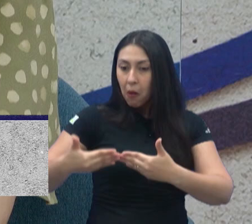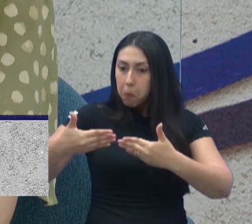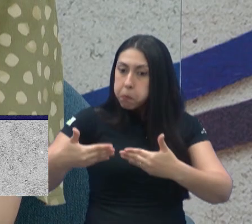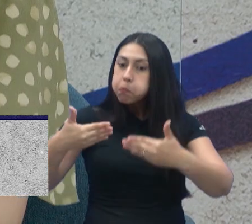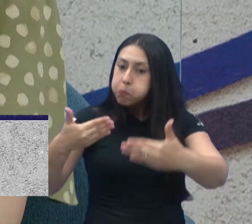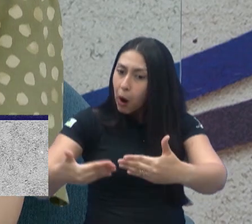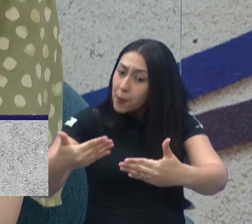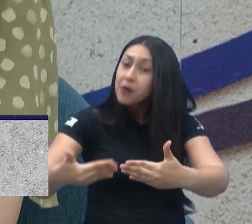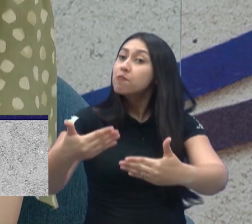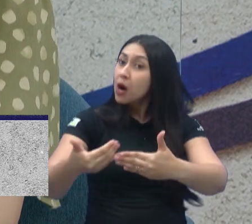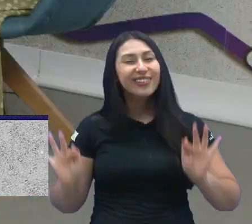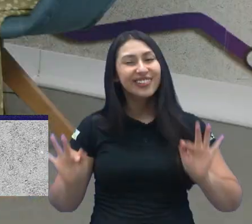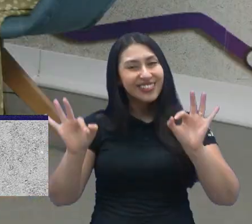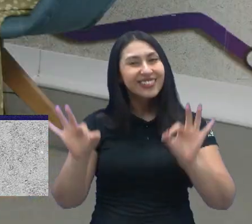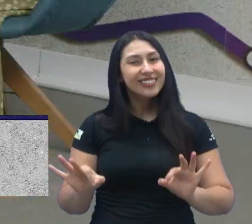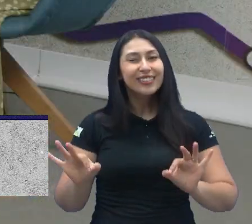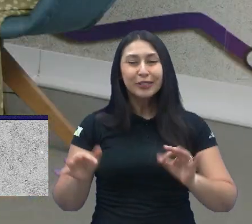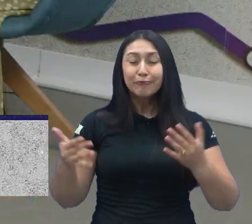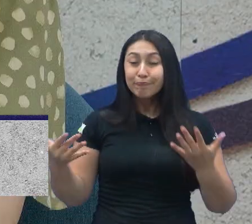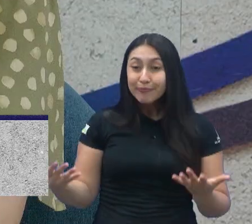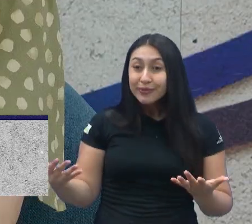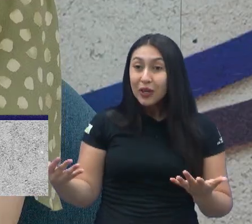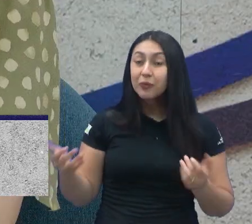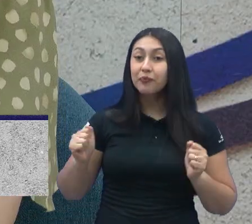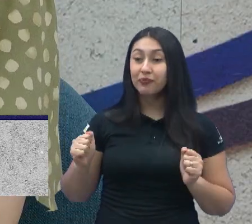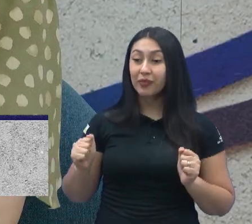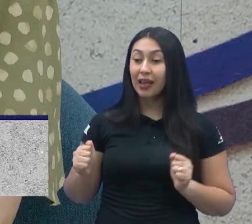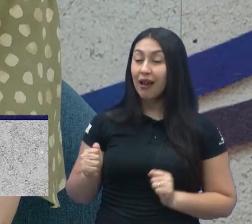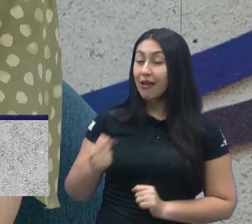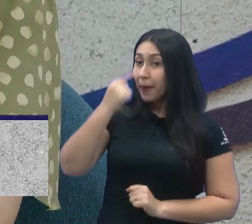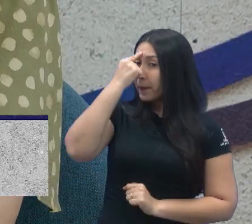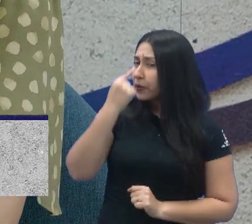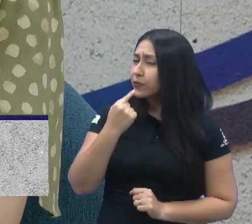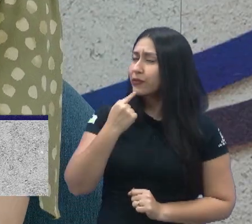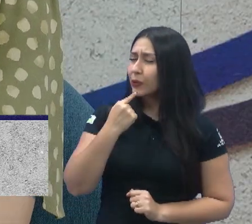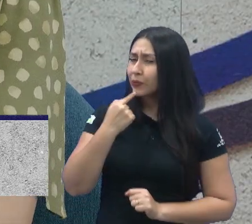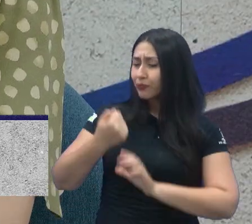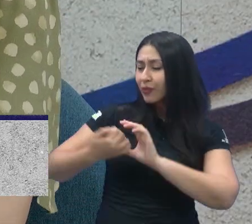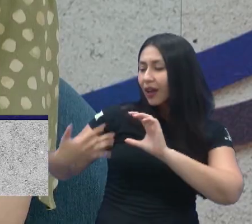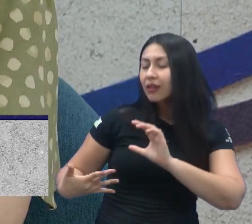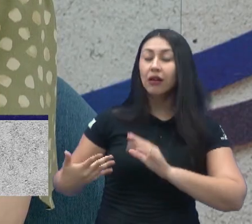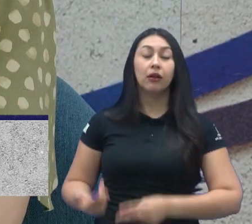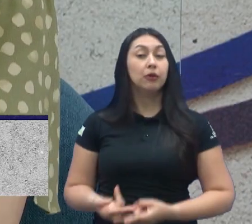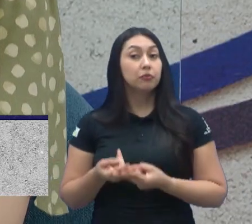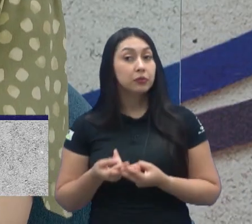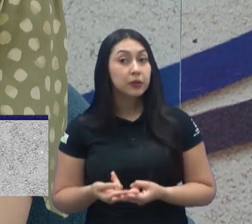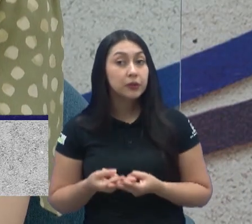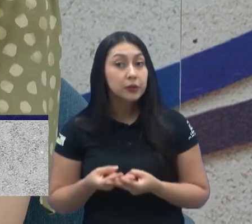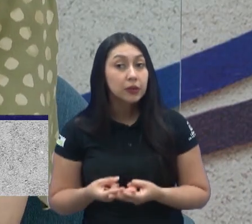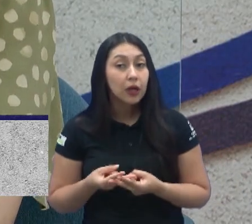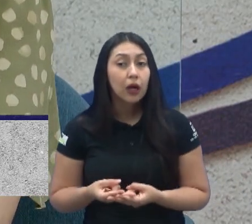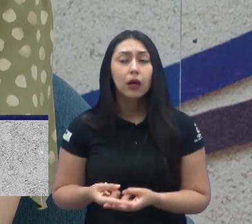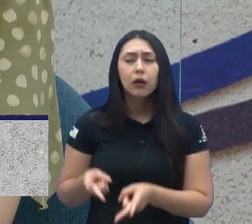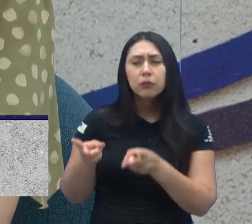pessoas com mais de 100 anos, por exemplo. Essa aptidão, essa característica de ter paciência, né, de